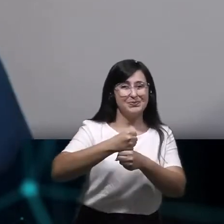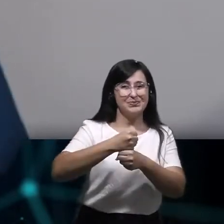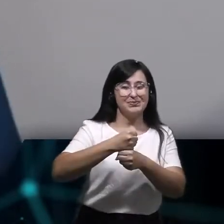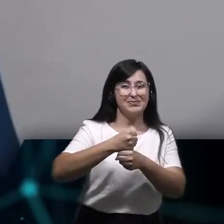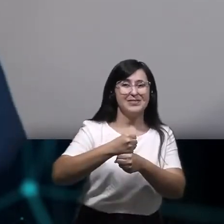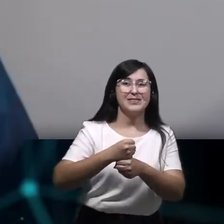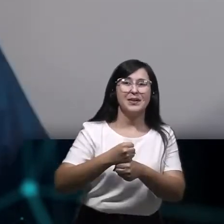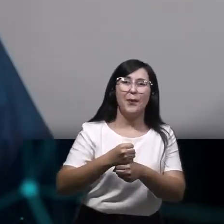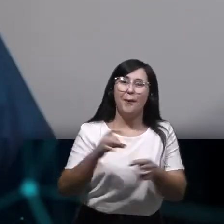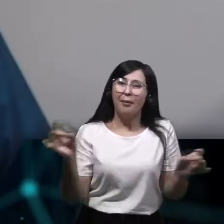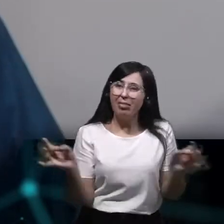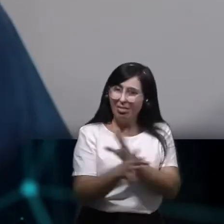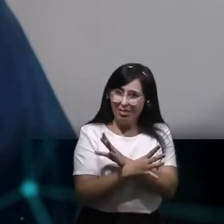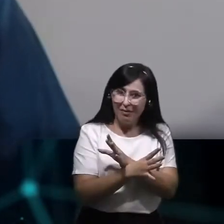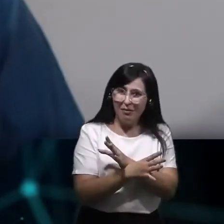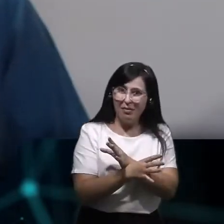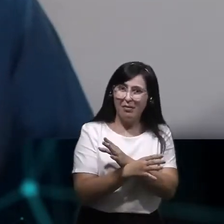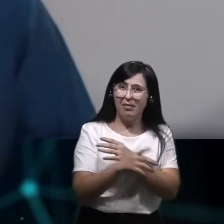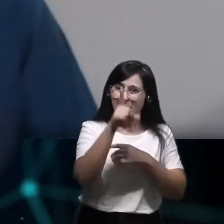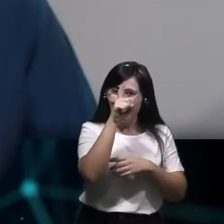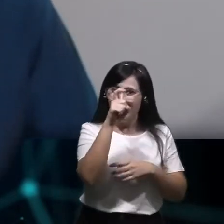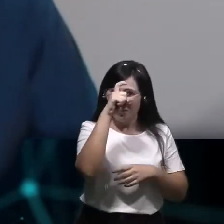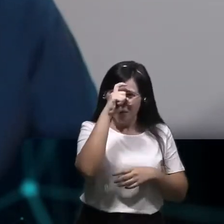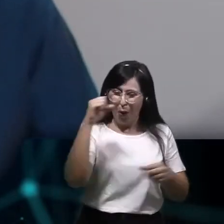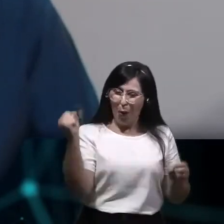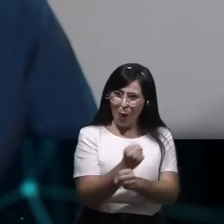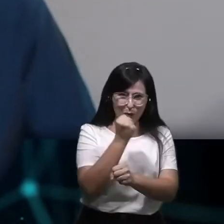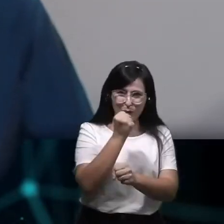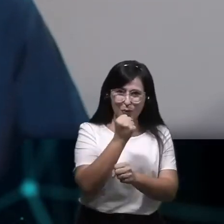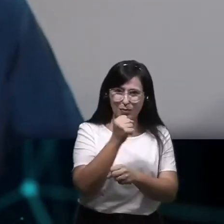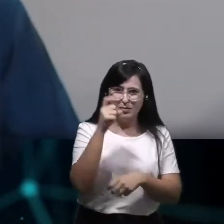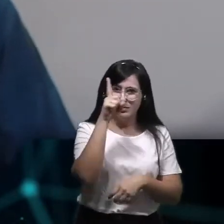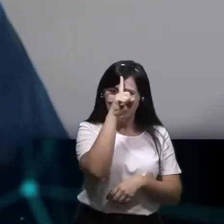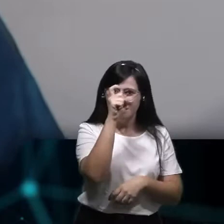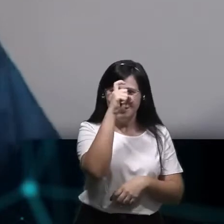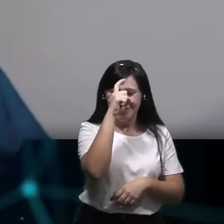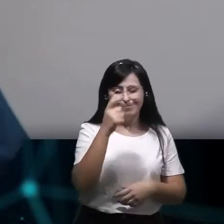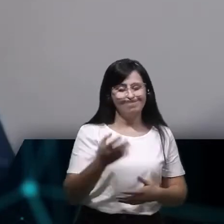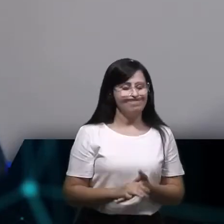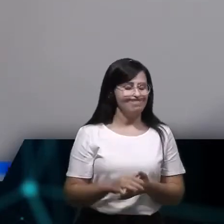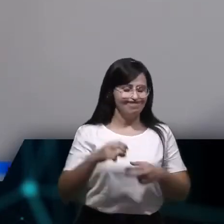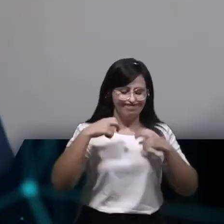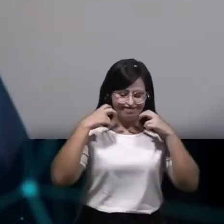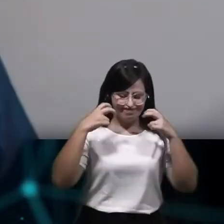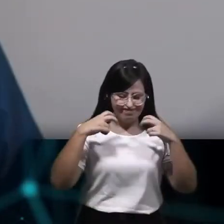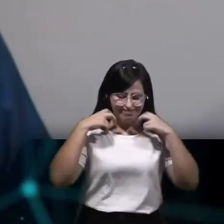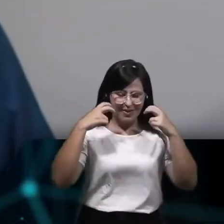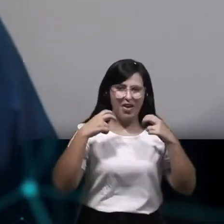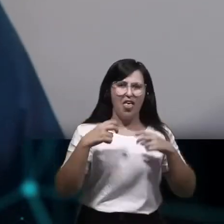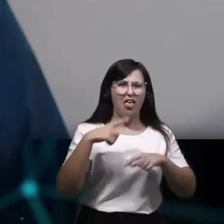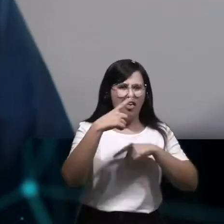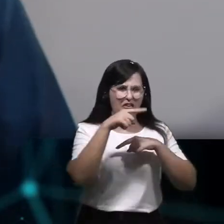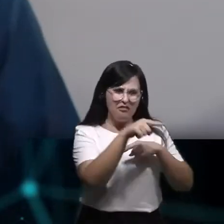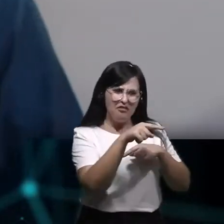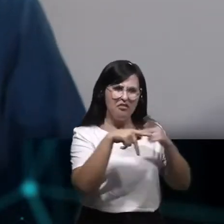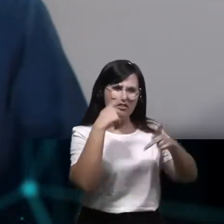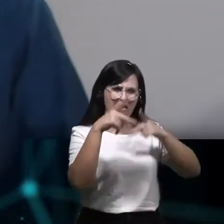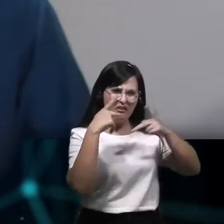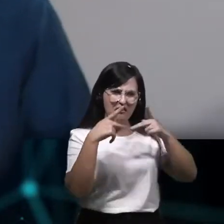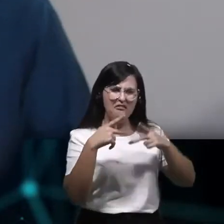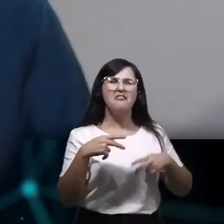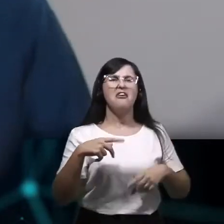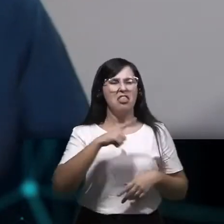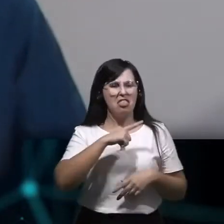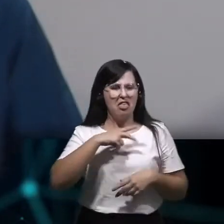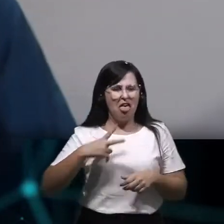é uma vergonha. Isso não é o tipo de política para a saúde que a gente precisa. Ele fala que vai ter cirurgia depois de praticamente